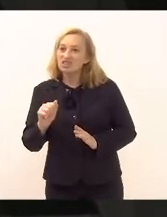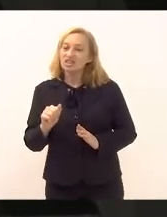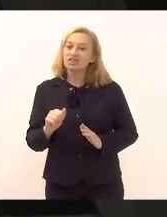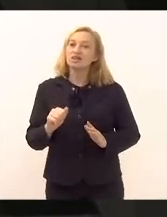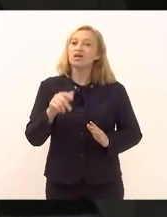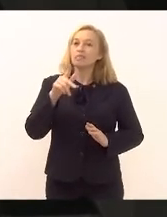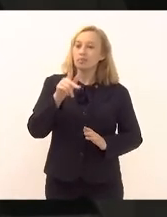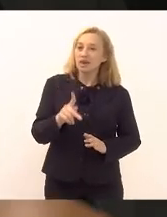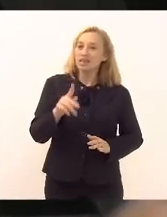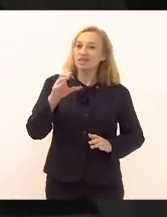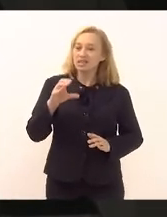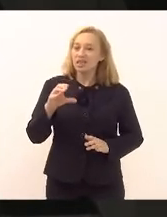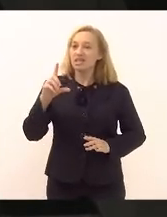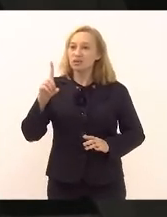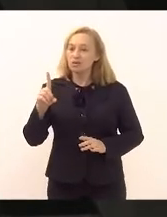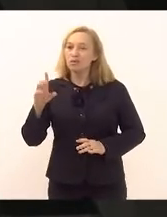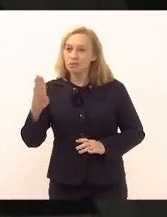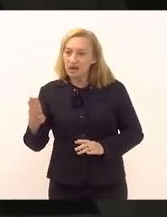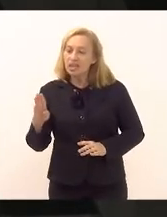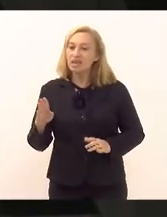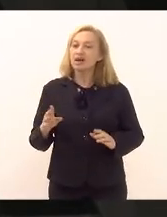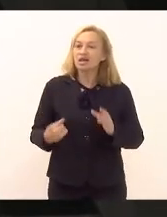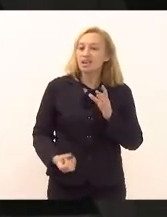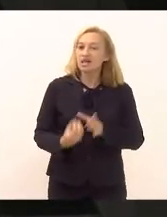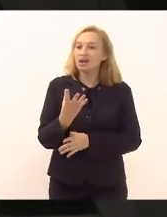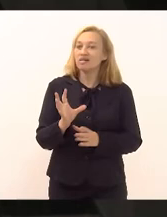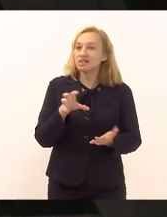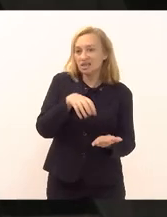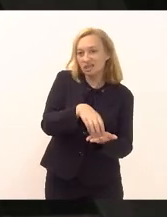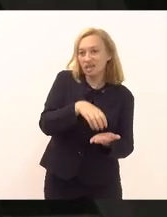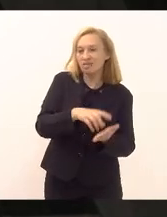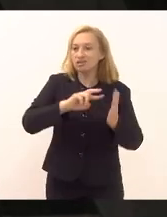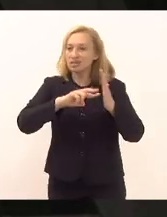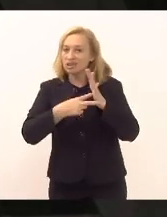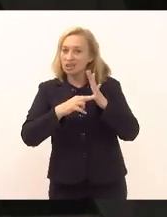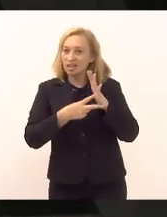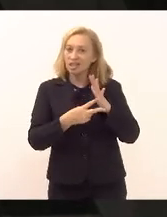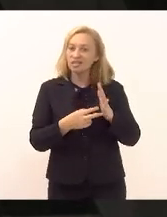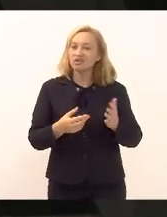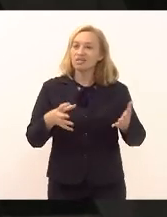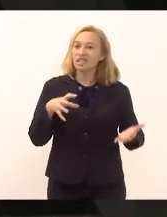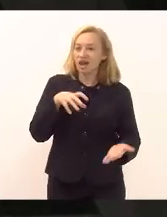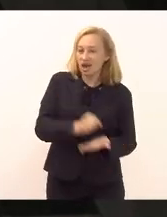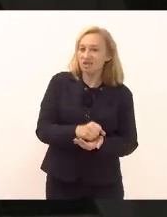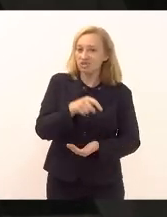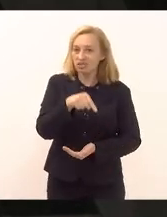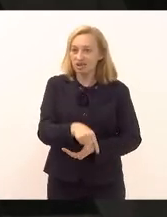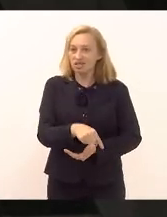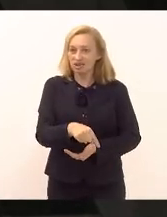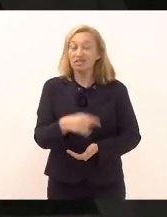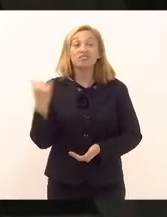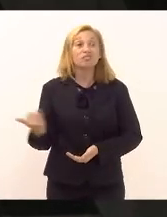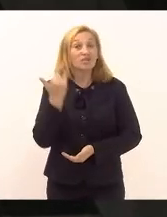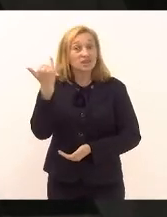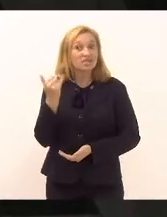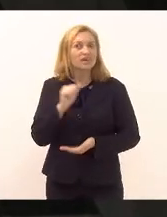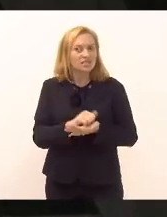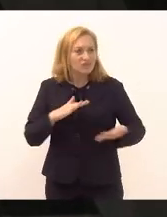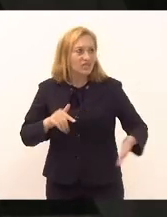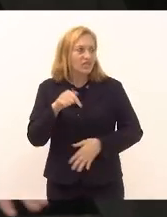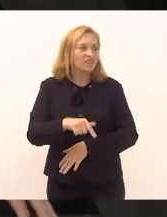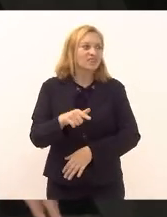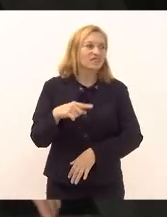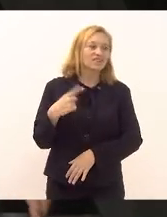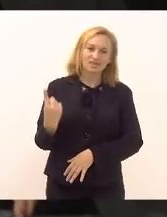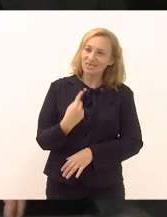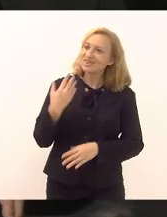do PCdoB, constituem essa central sindical, e faço aqui o registro dessa importante atividade aqui na nossa